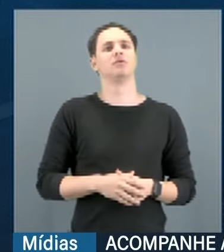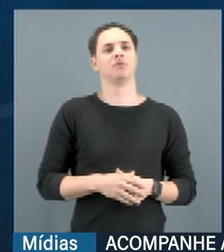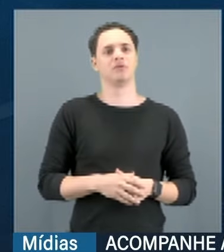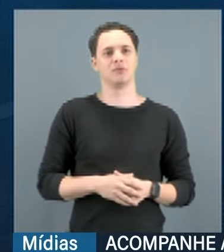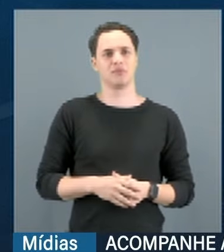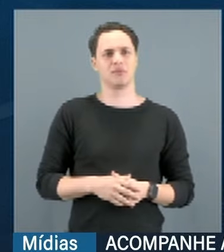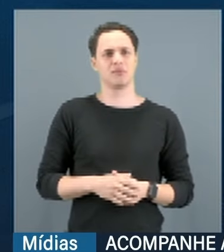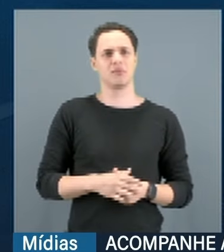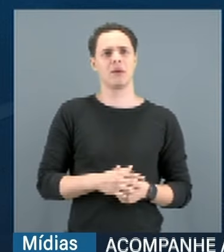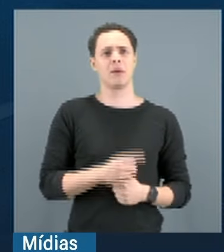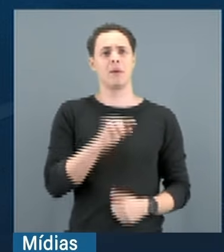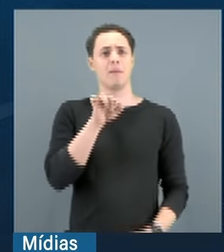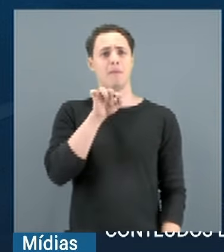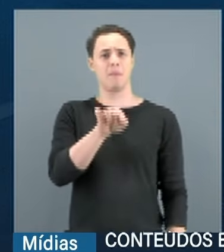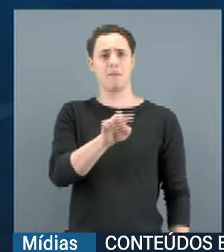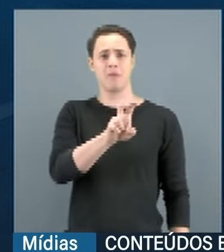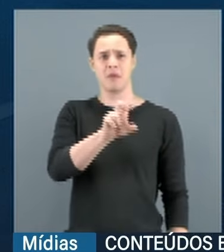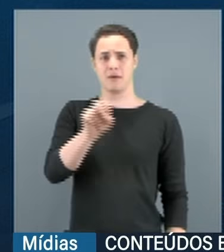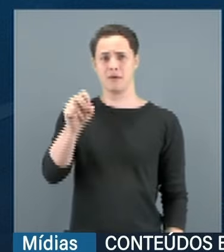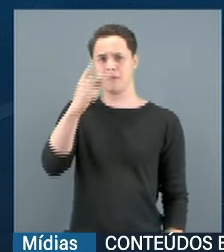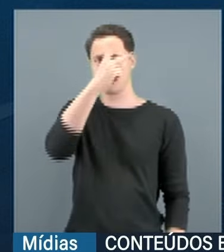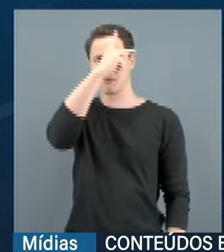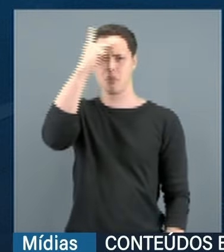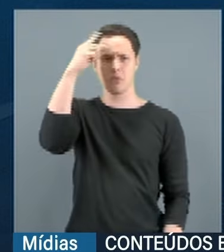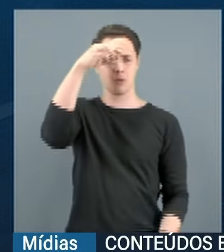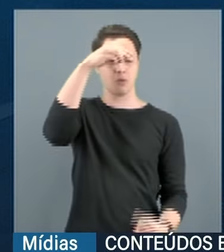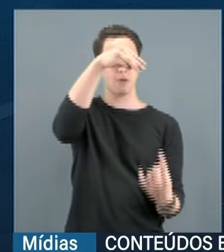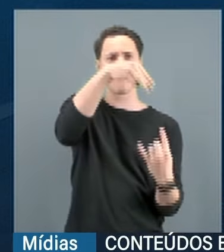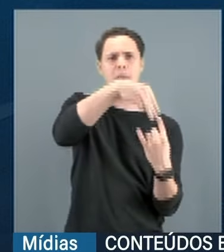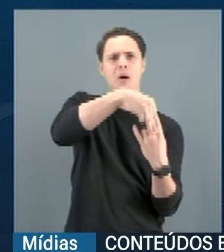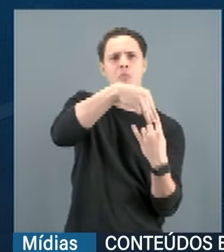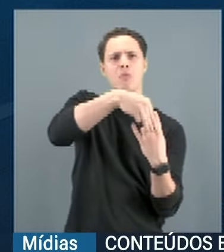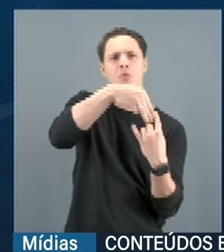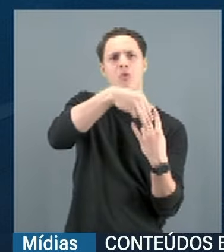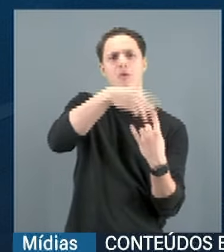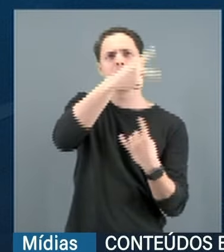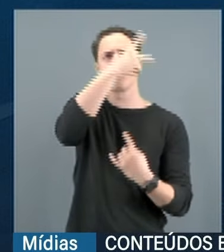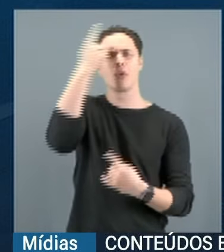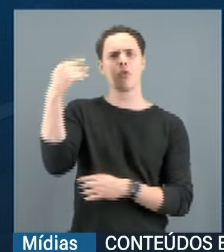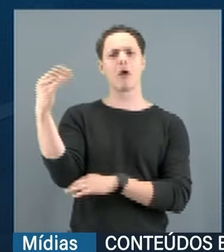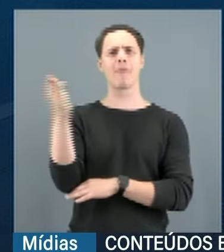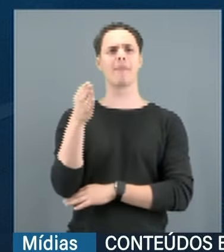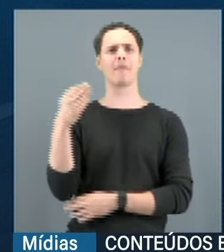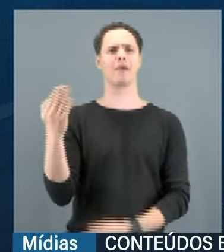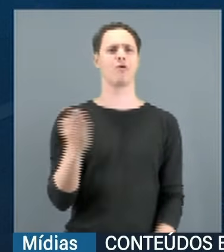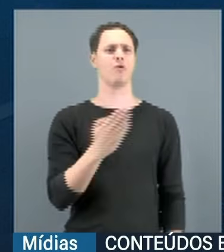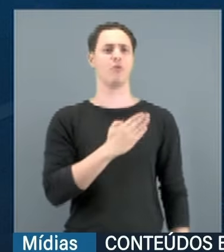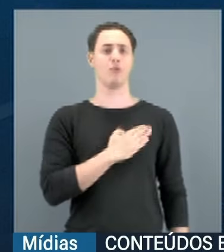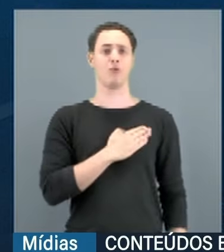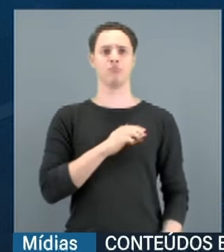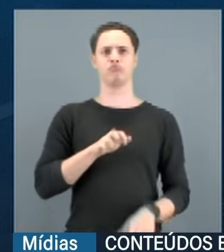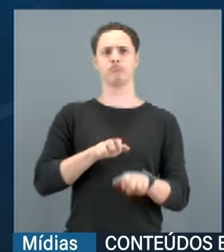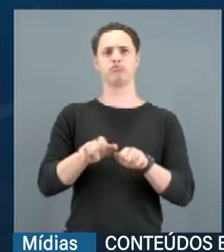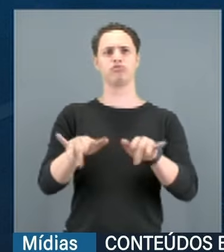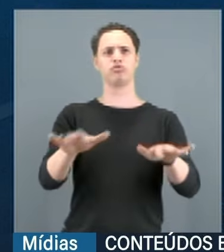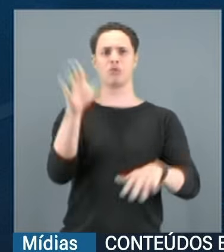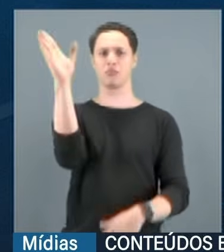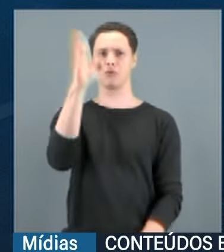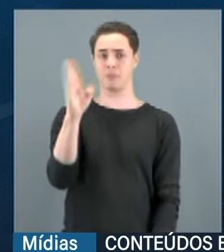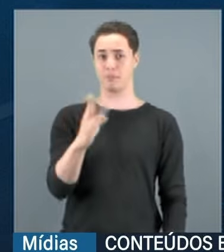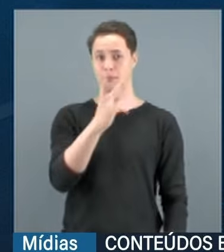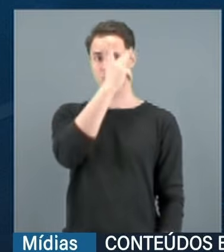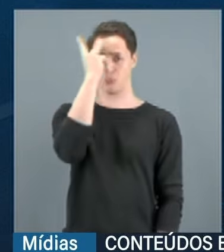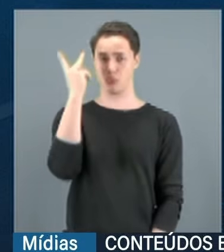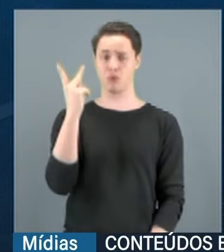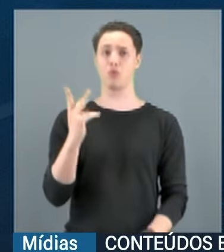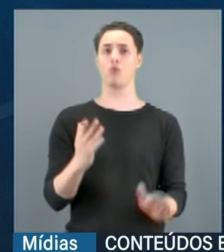Foram 1.500 presos na Papuda, patriotas escolhidos pelo Brasil e outros